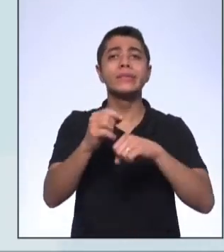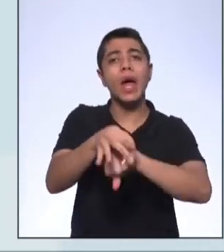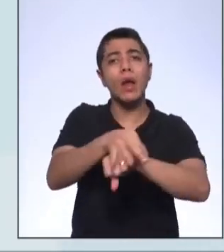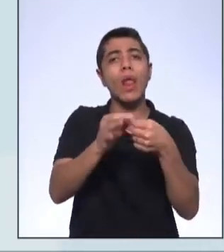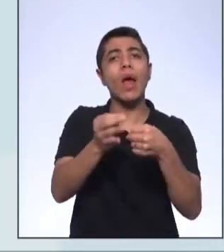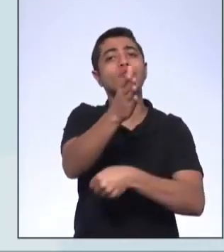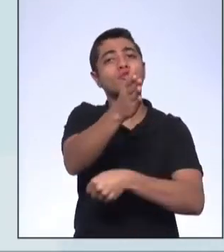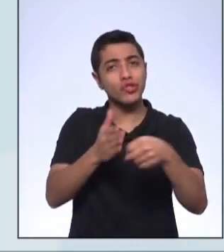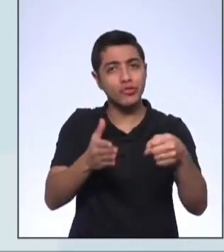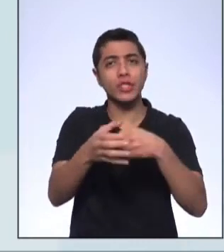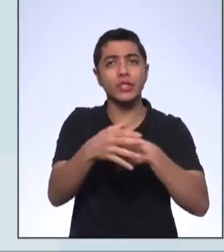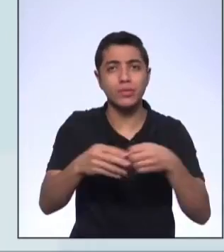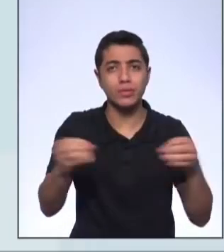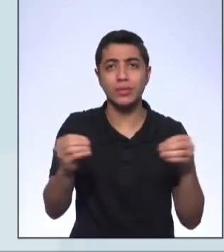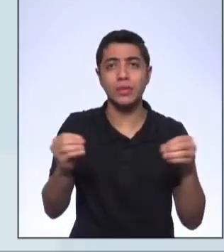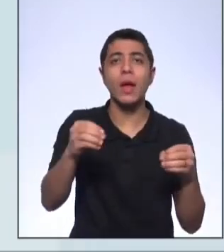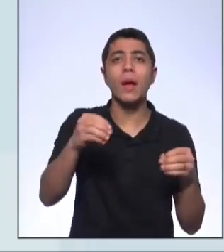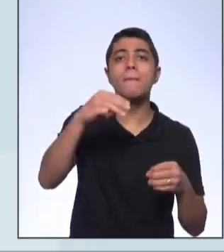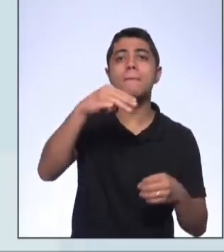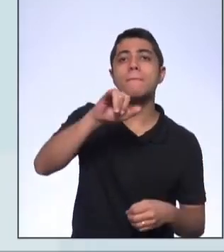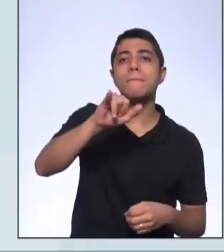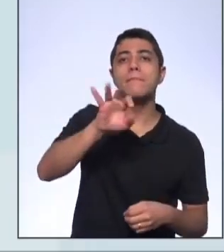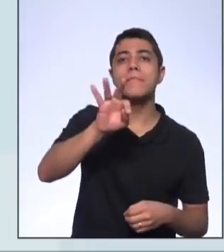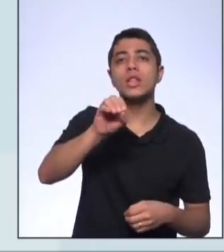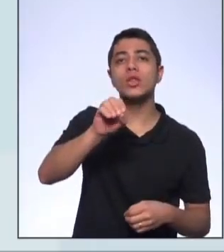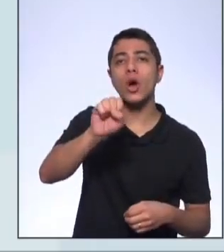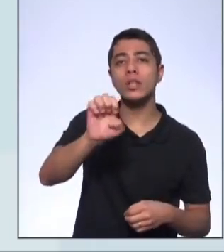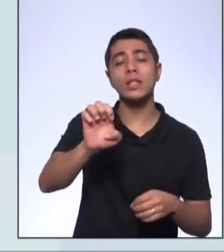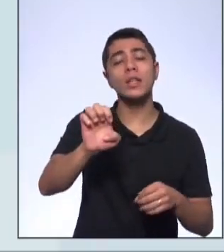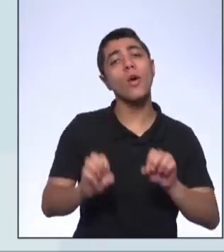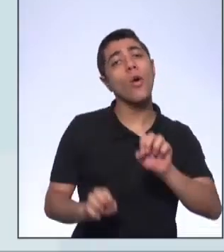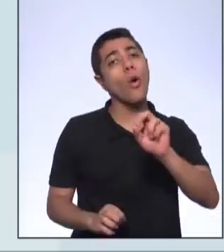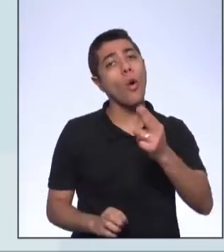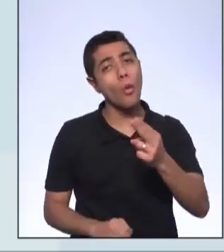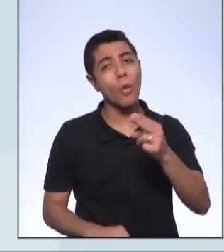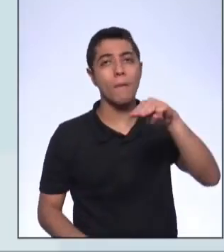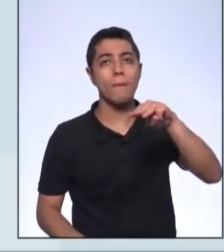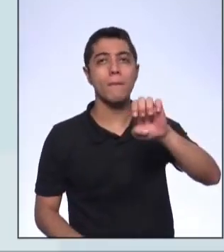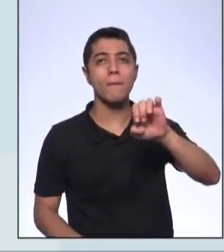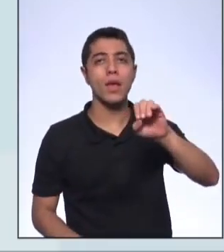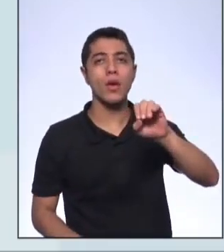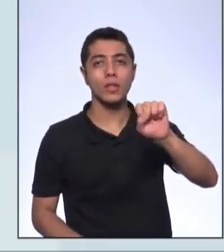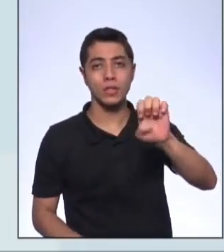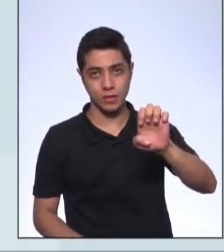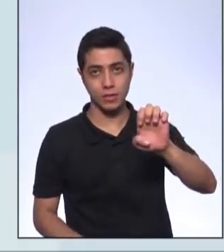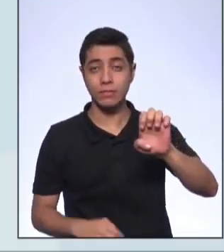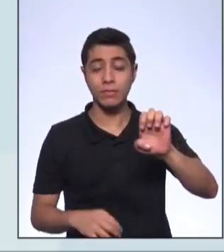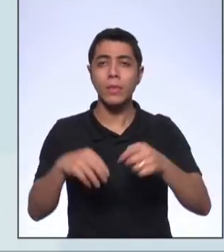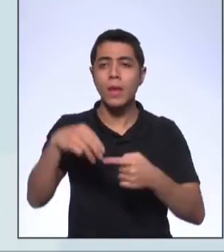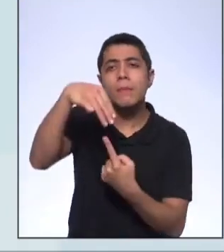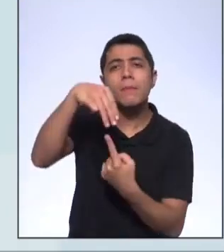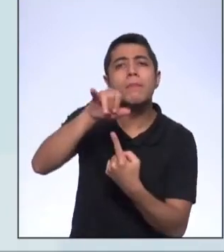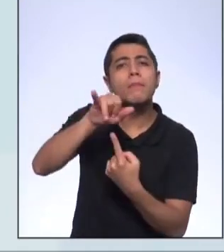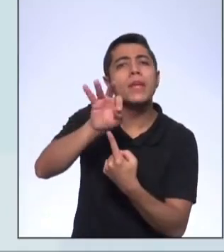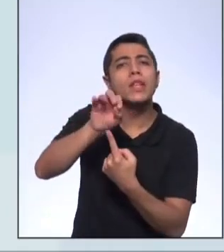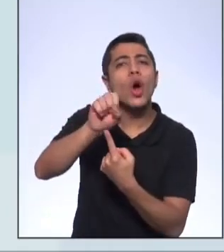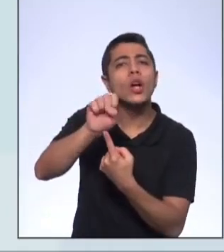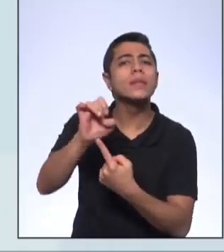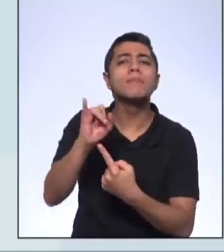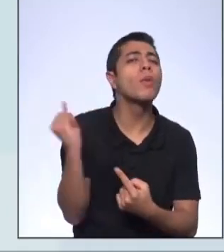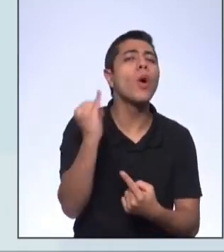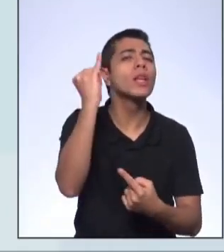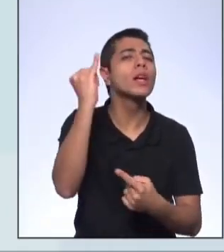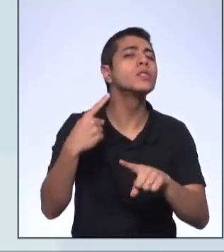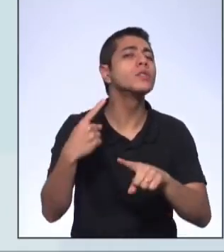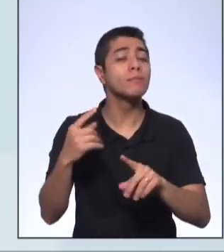fazem parte do ciclo celular. A mitose é importante por diversos motivos, exceto substitui as